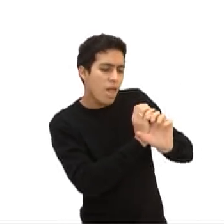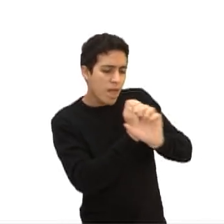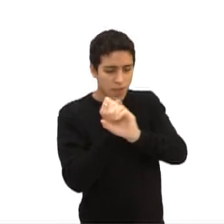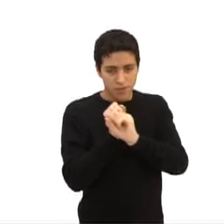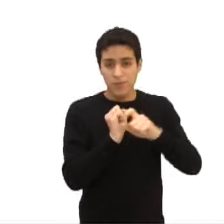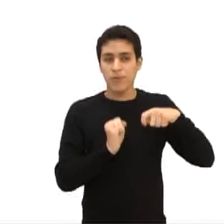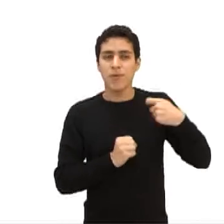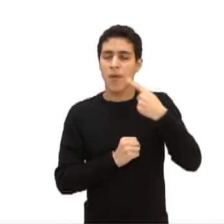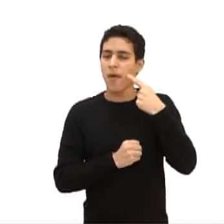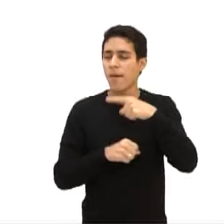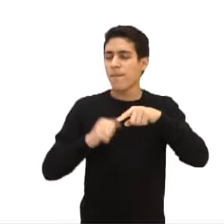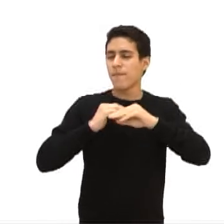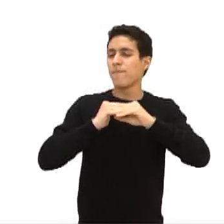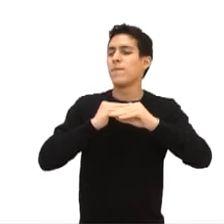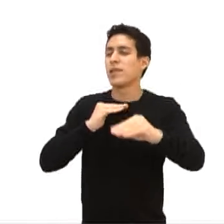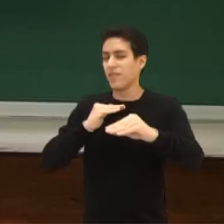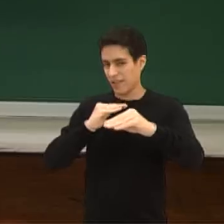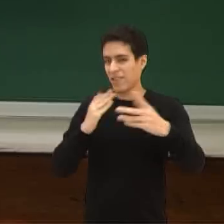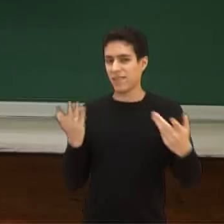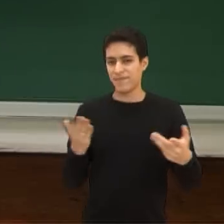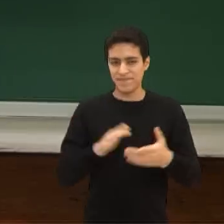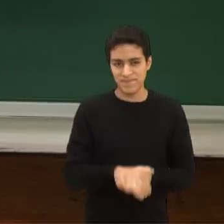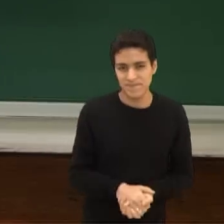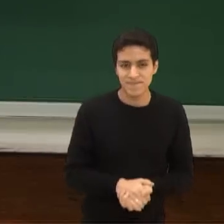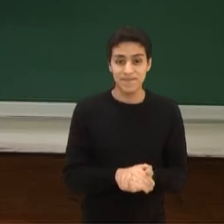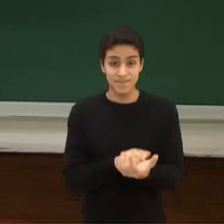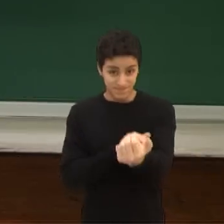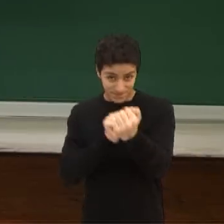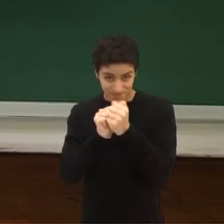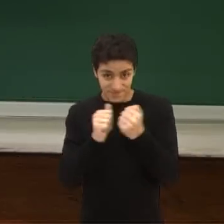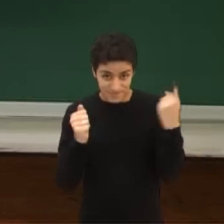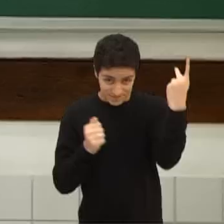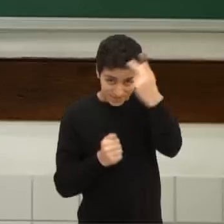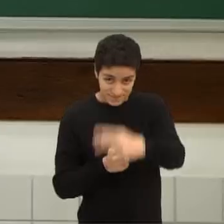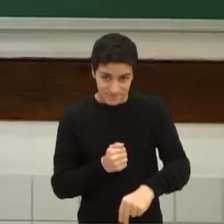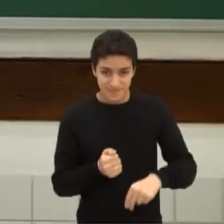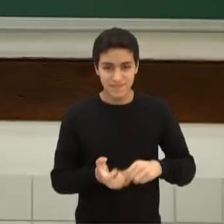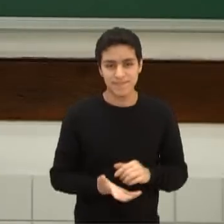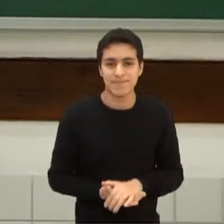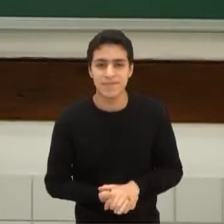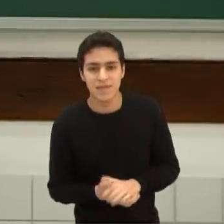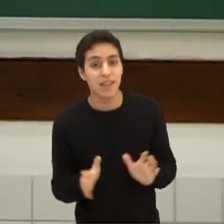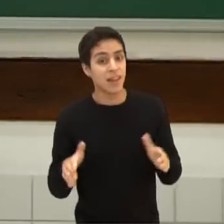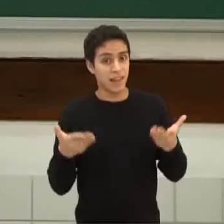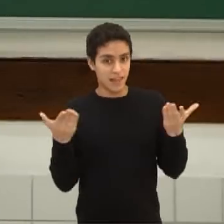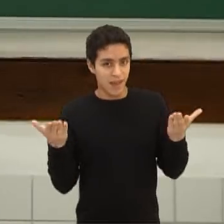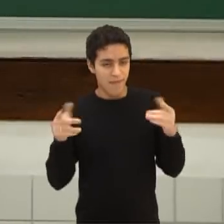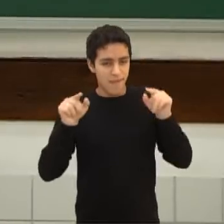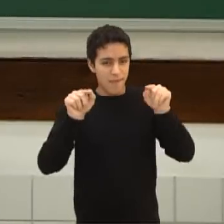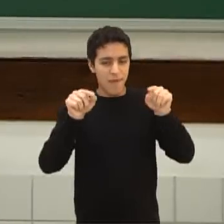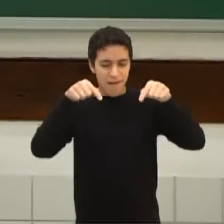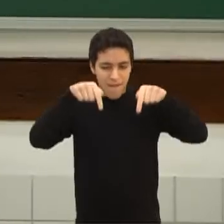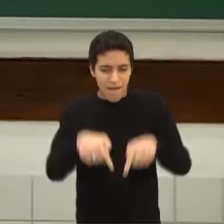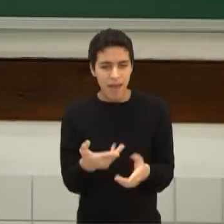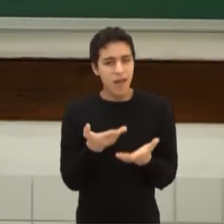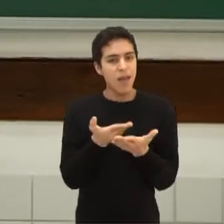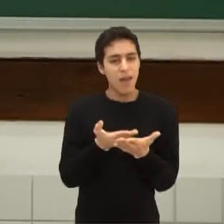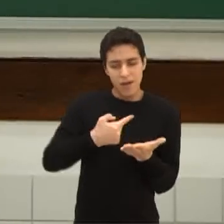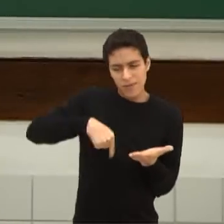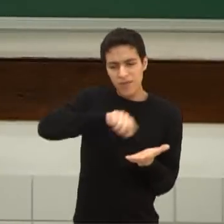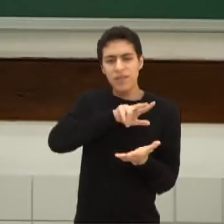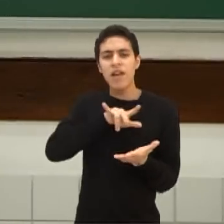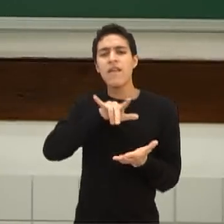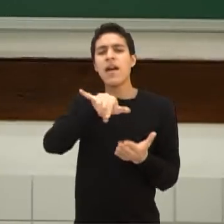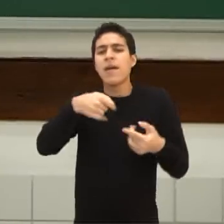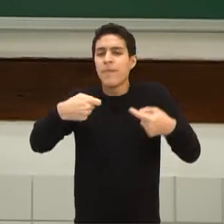as planificações de alguns sólidos. Vamos juntos, então? Então, para a aula de hoje, nós vamos